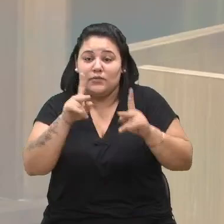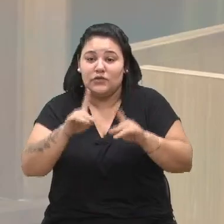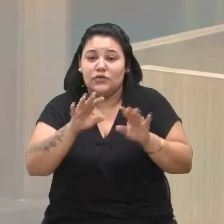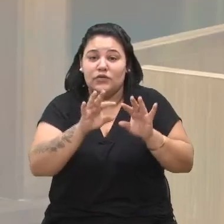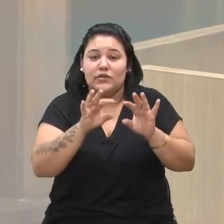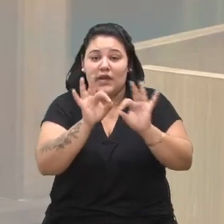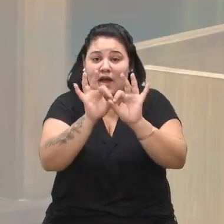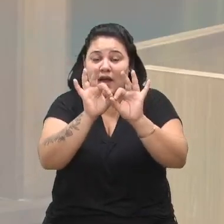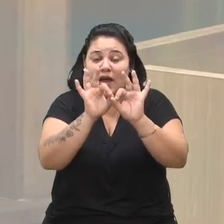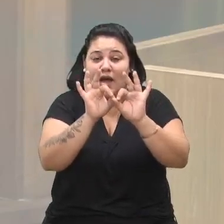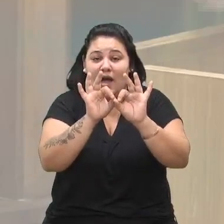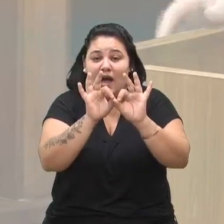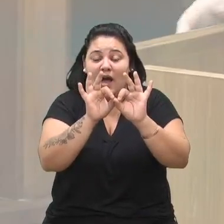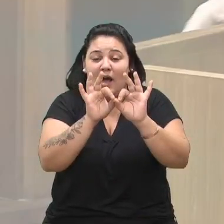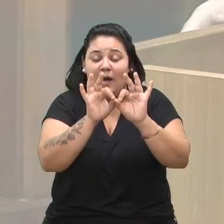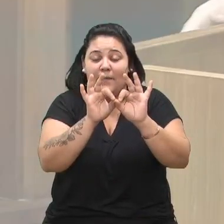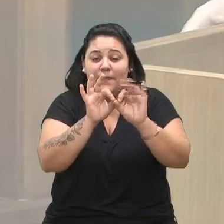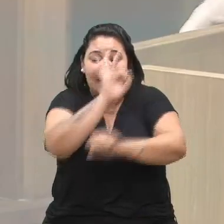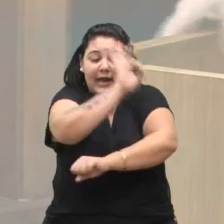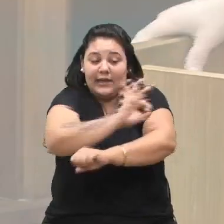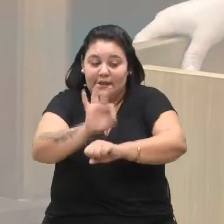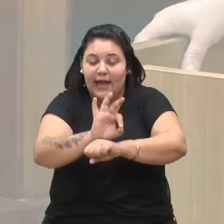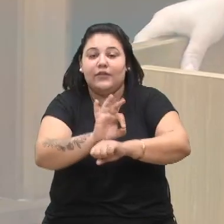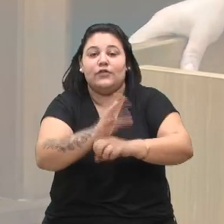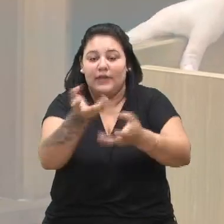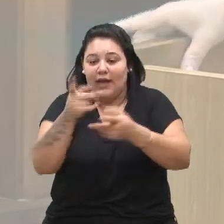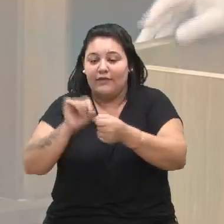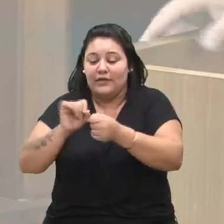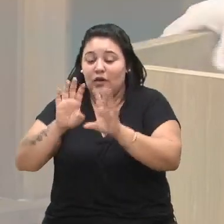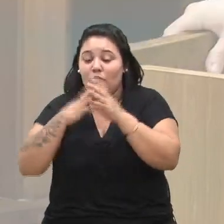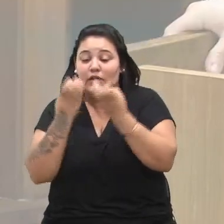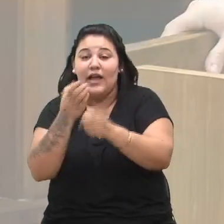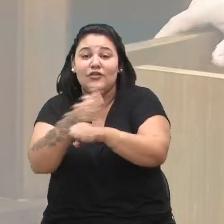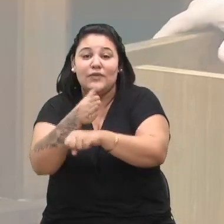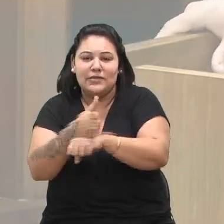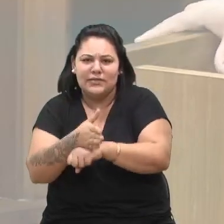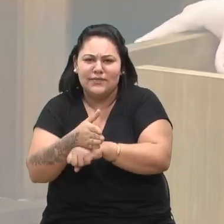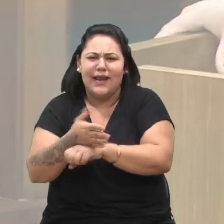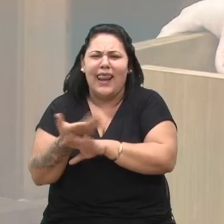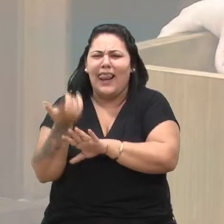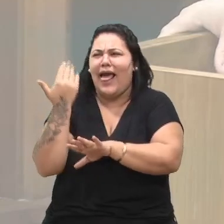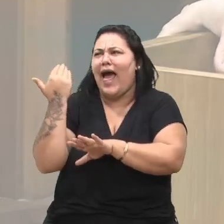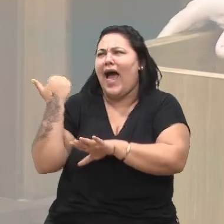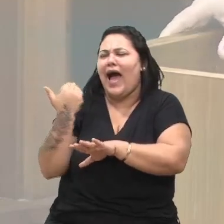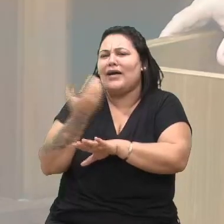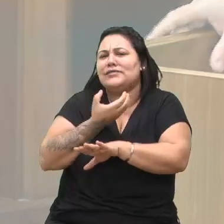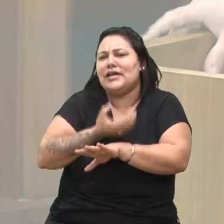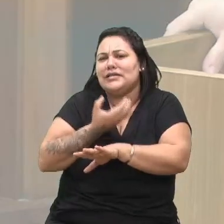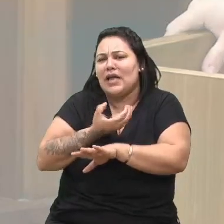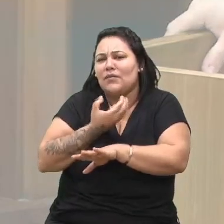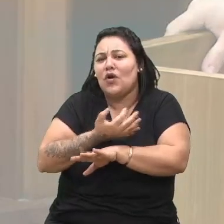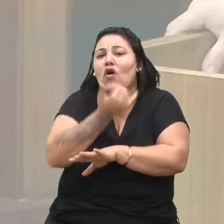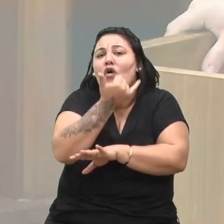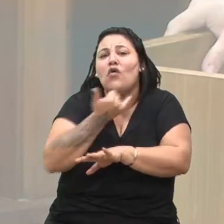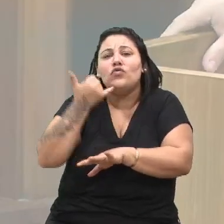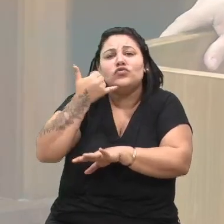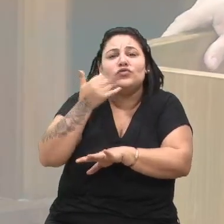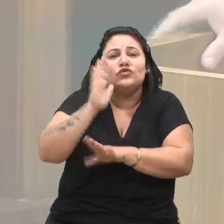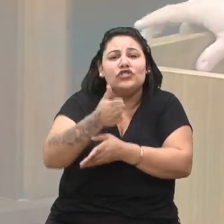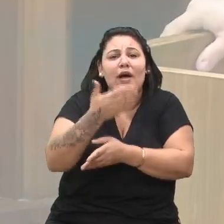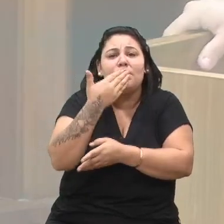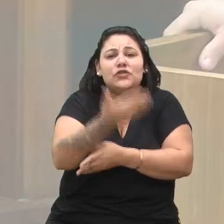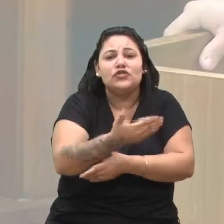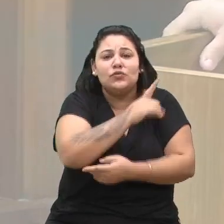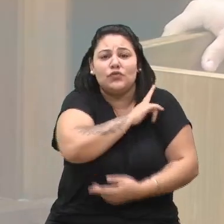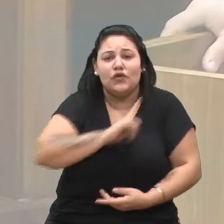querendo fazer, a comunidade envolvida, desde dezembro, desde o Natal ali, o Frei Jaime está pedindo para o governo, falou